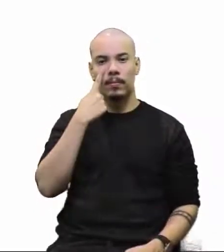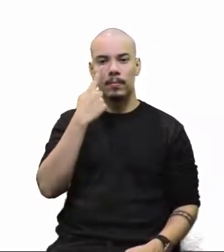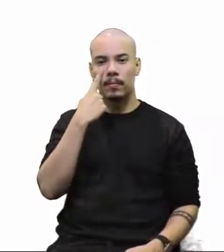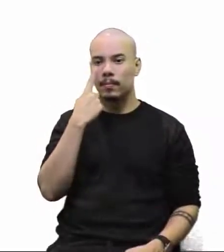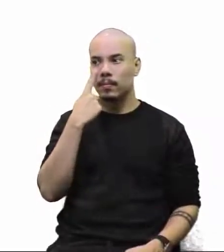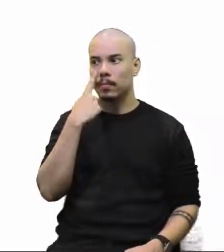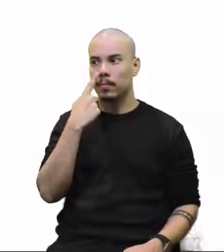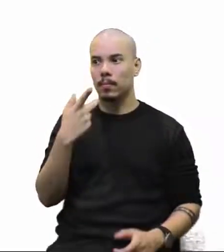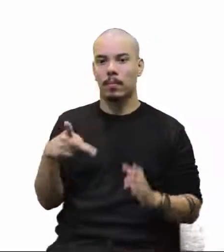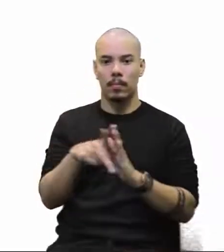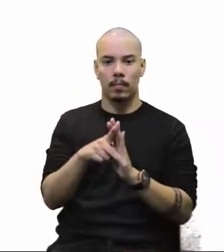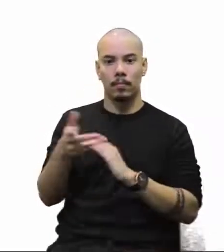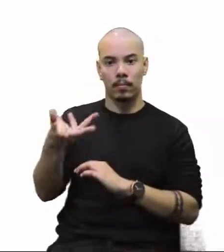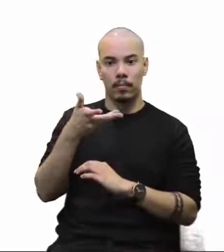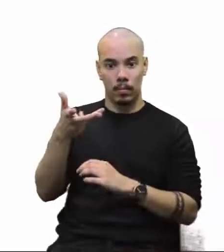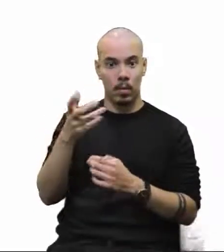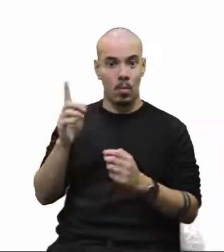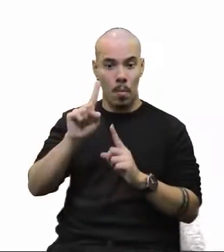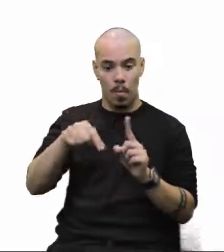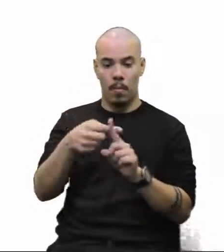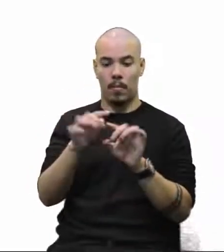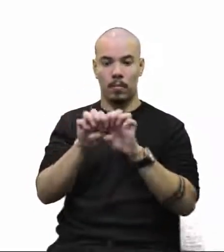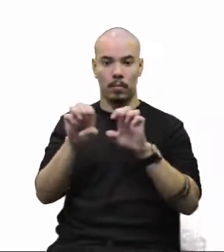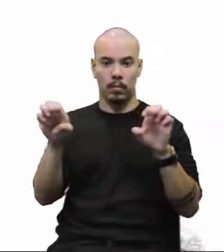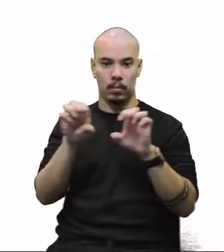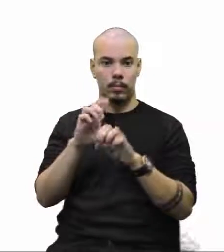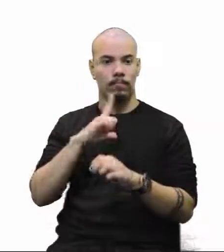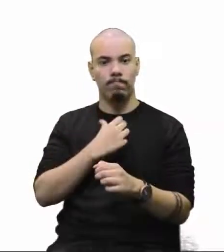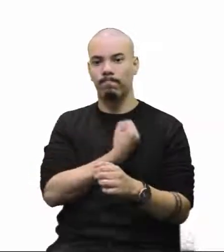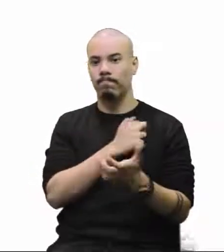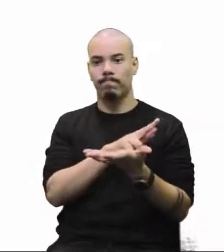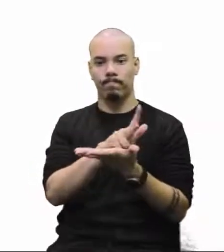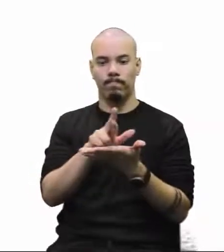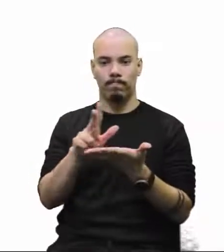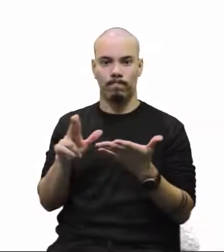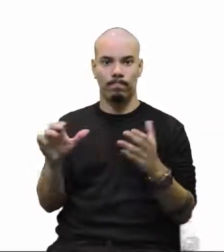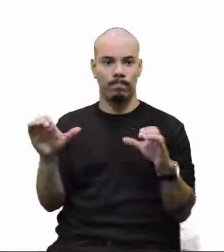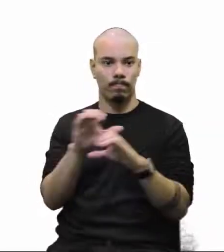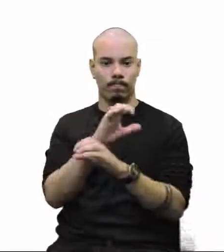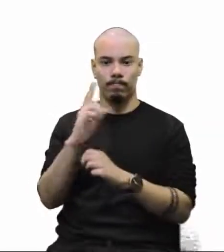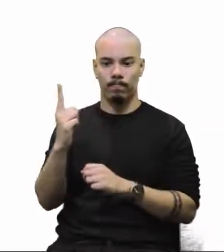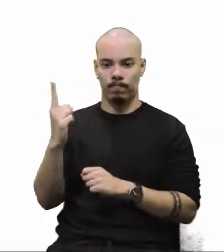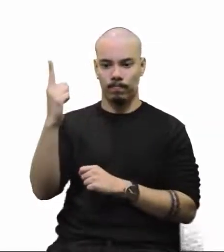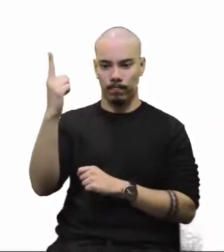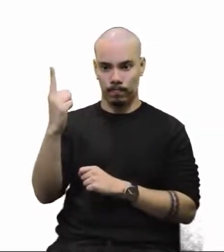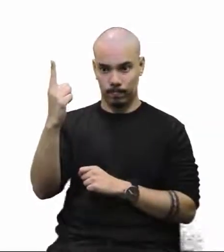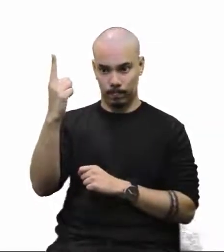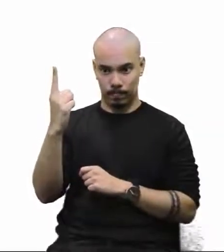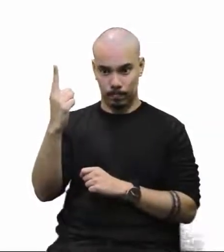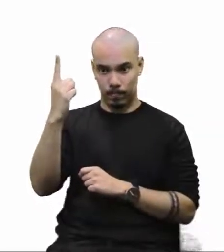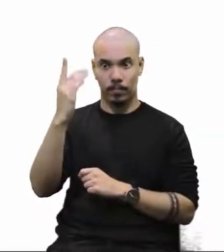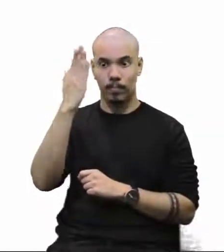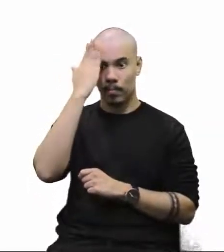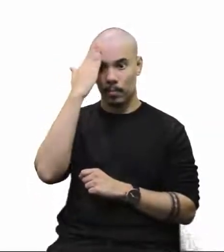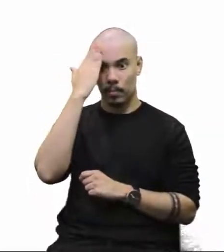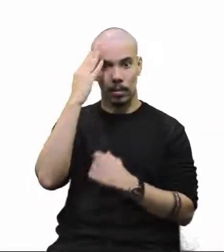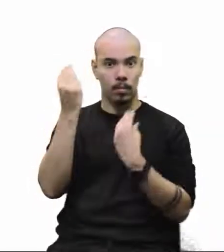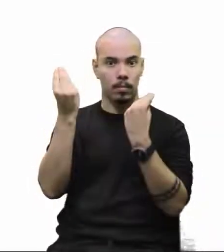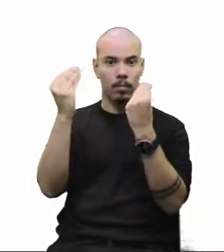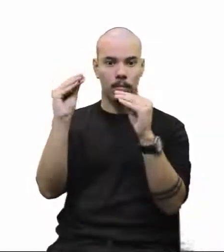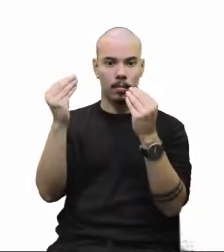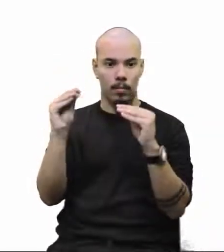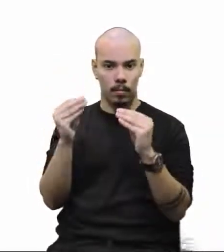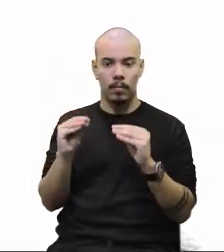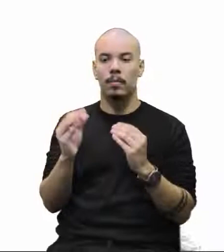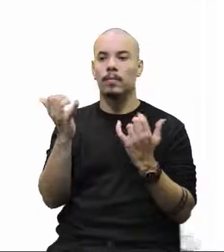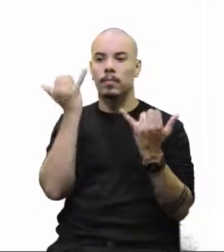intensidade é dada pela equação. Isso. Você tem todos os valores. Força magnética é Bill seno de θ. Não precisa ser o seno de